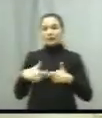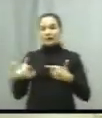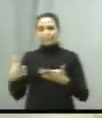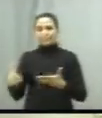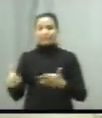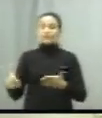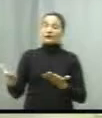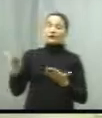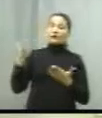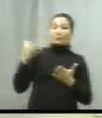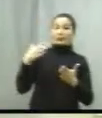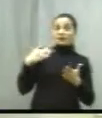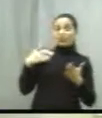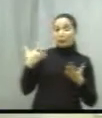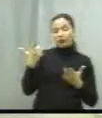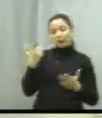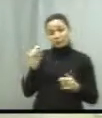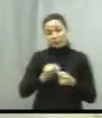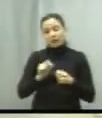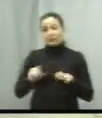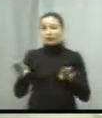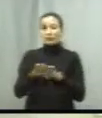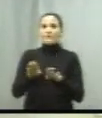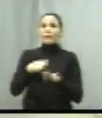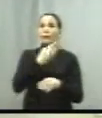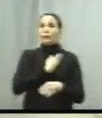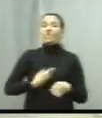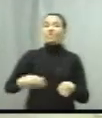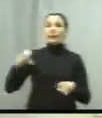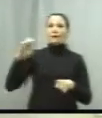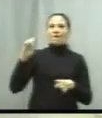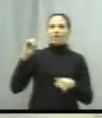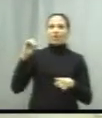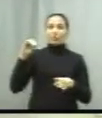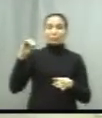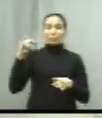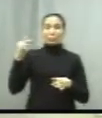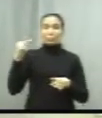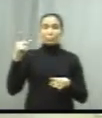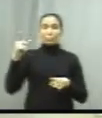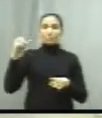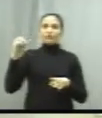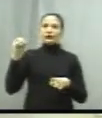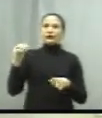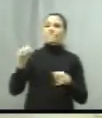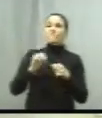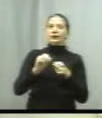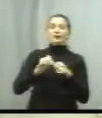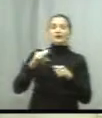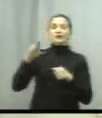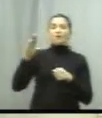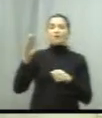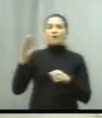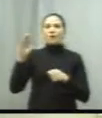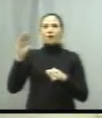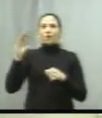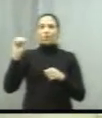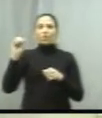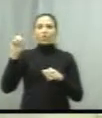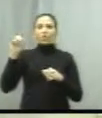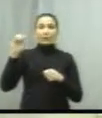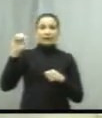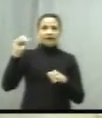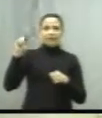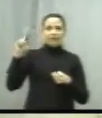que cedeu à pressão e acabou fazendo uma obra, no meu entendimento, um bulevar, uma remodelação meia